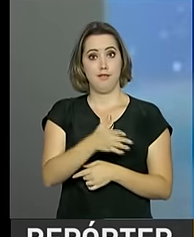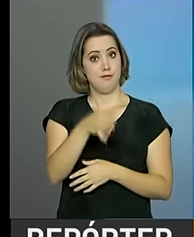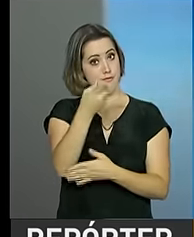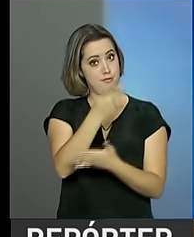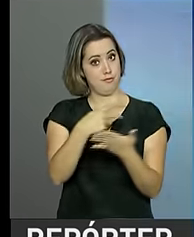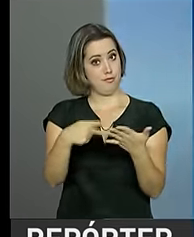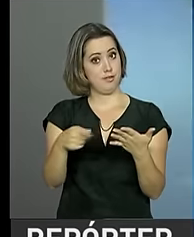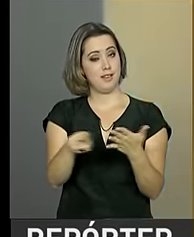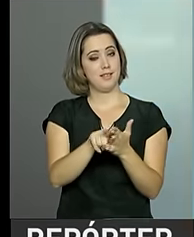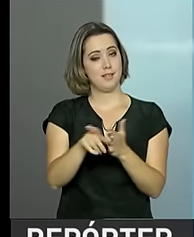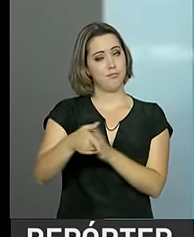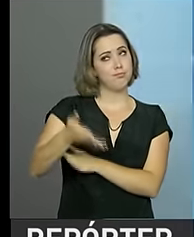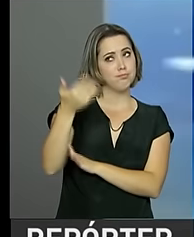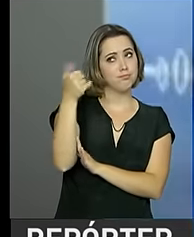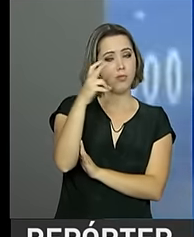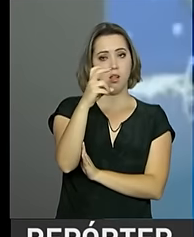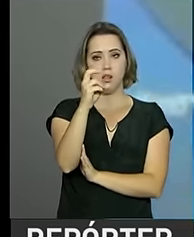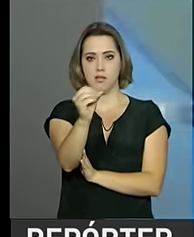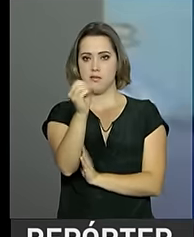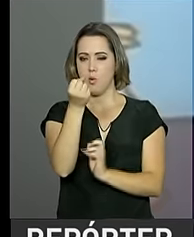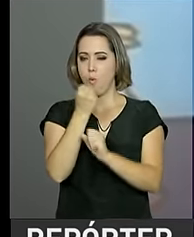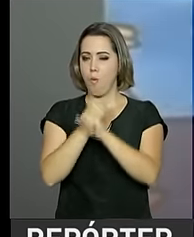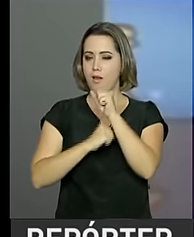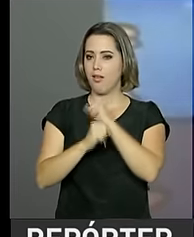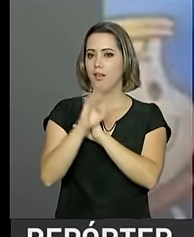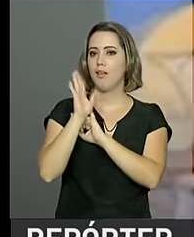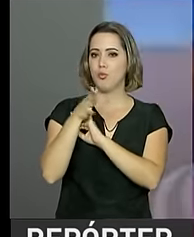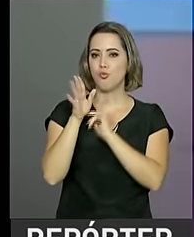primeiro episódio exibido há quase 50